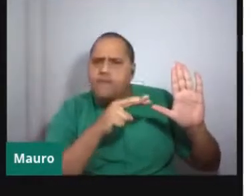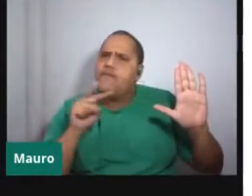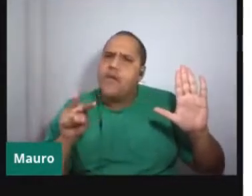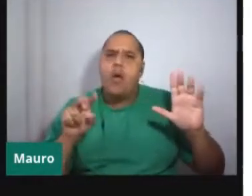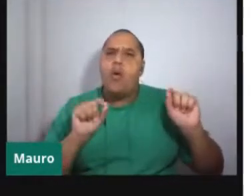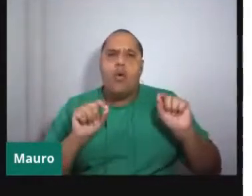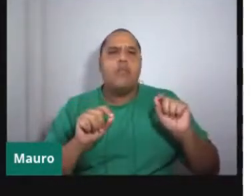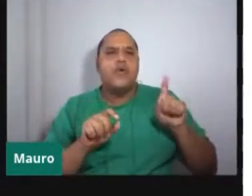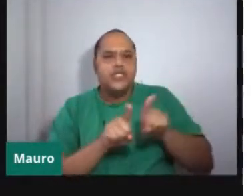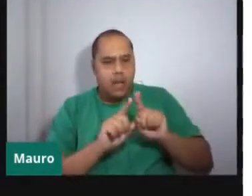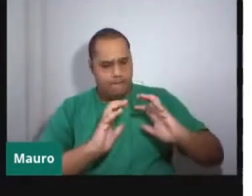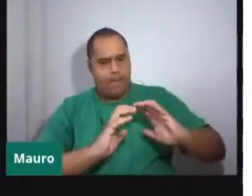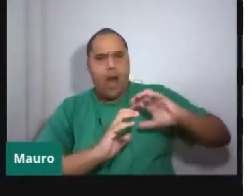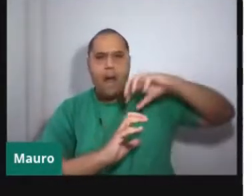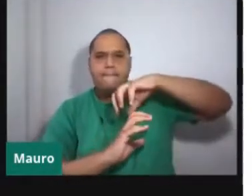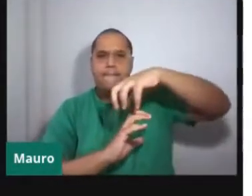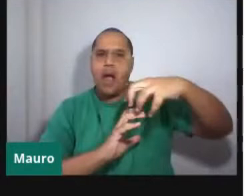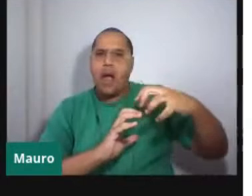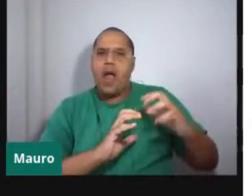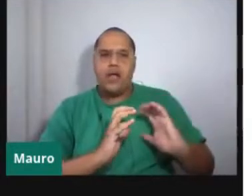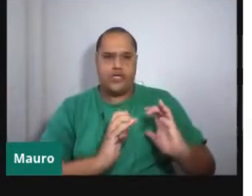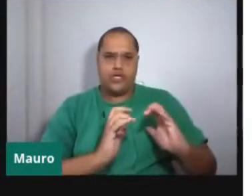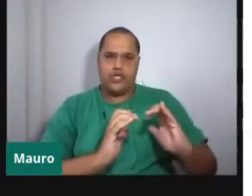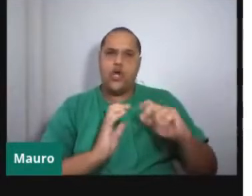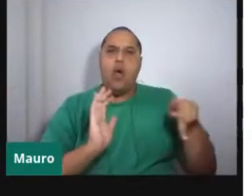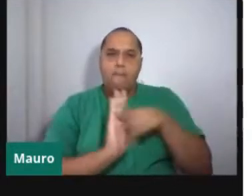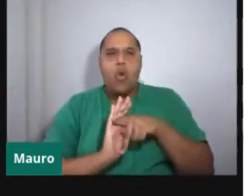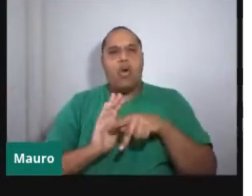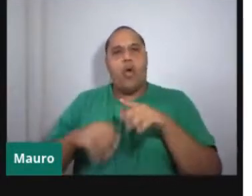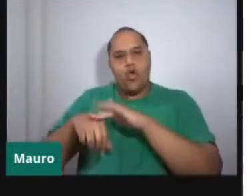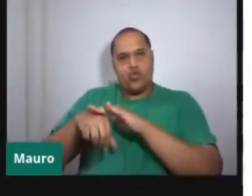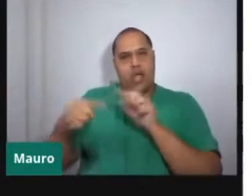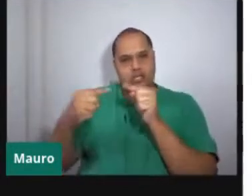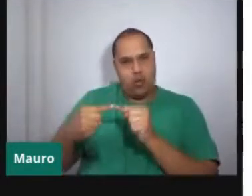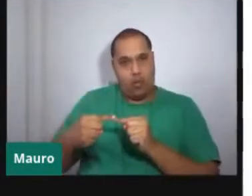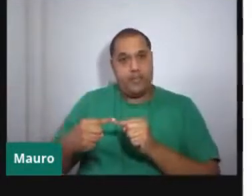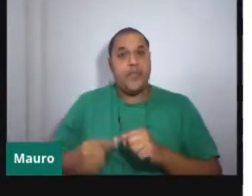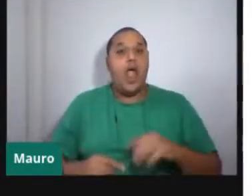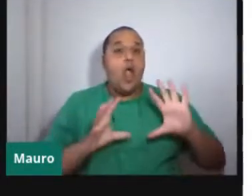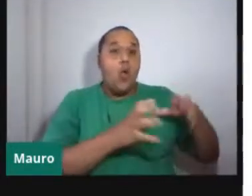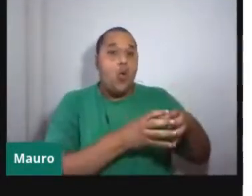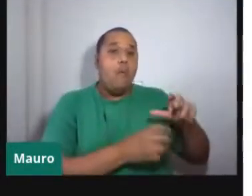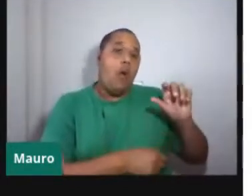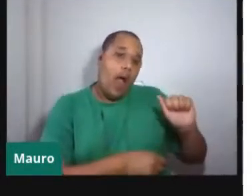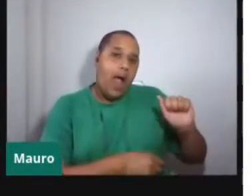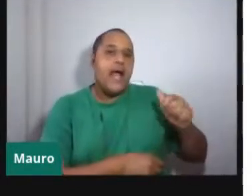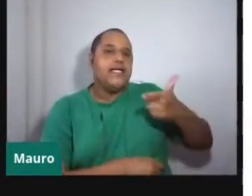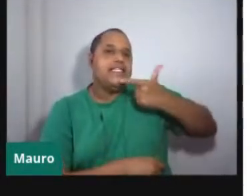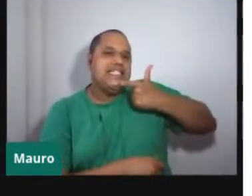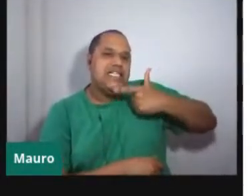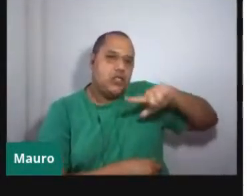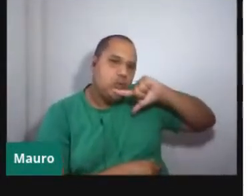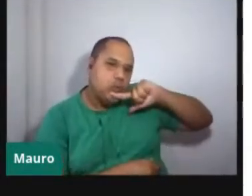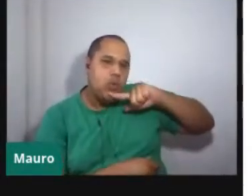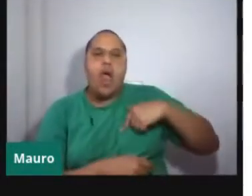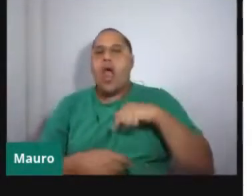com uma determinada condição experimental ou com uma determinada doença? Então, grupo A, paciente com transtorno bipolar, grupo B é paciente normal.